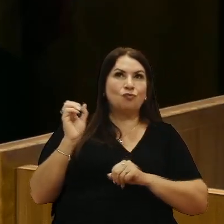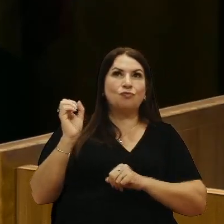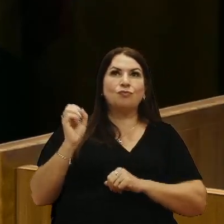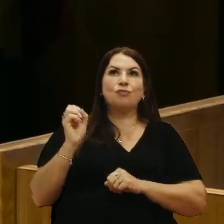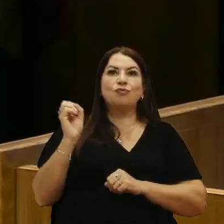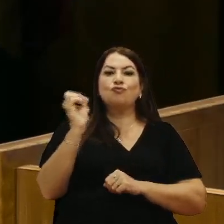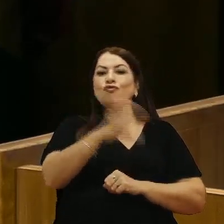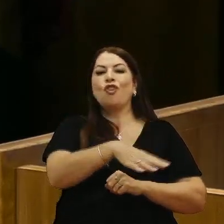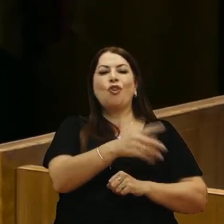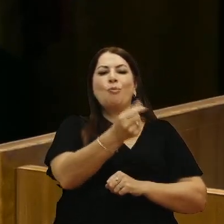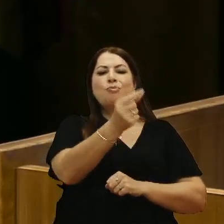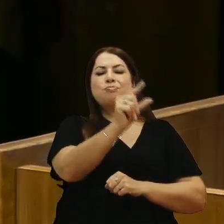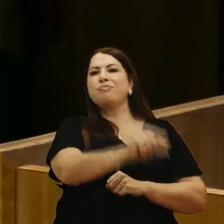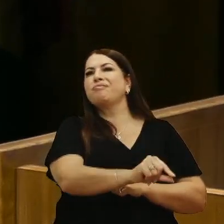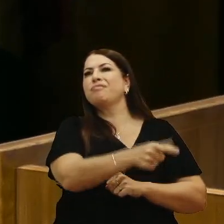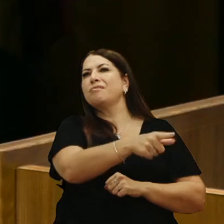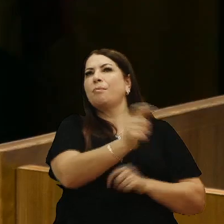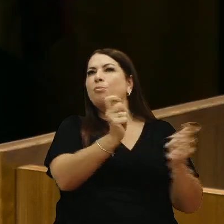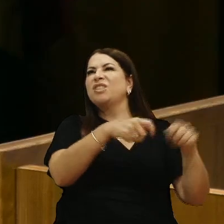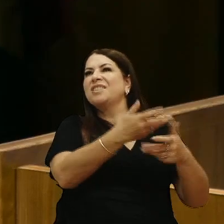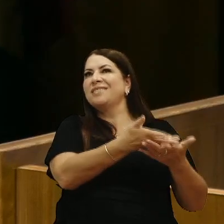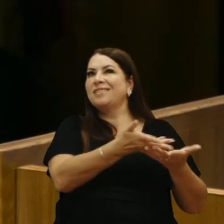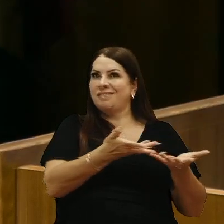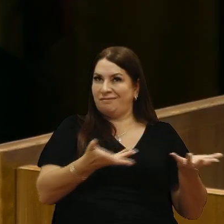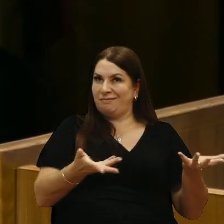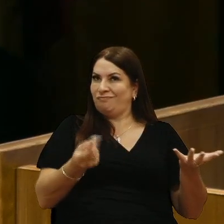vereador Edson, o menor valor possível.